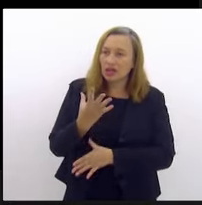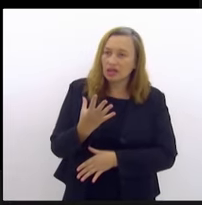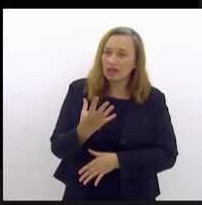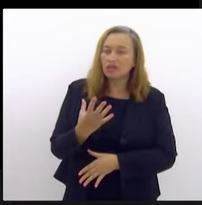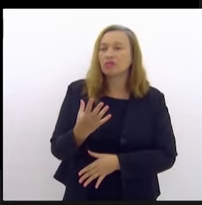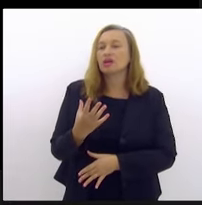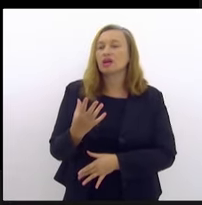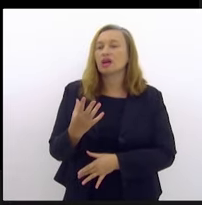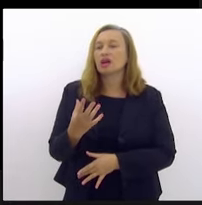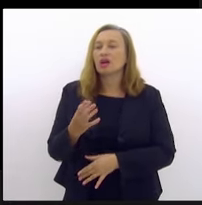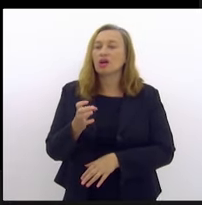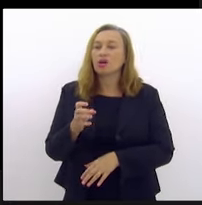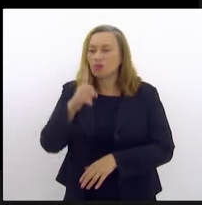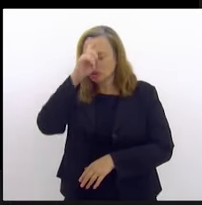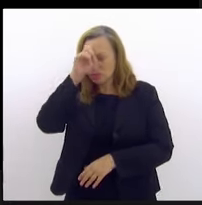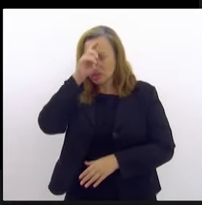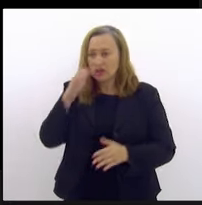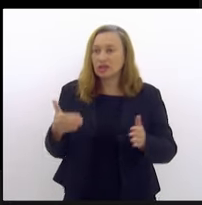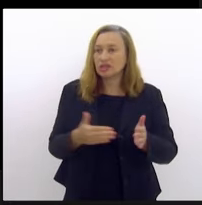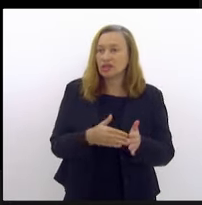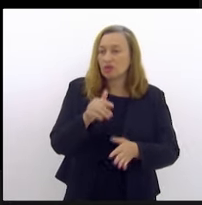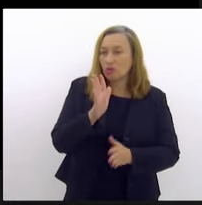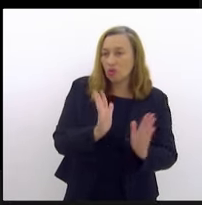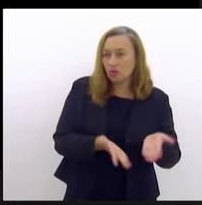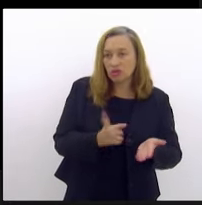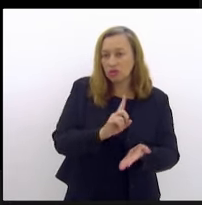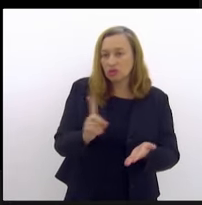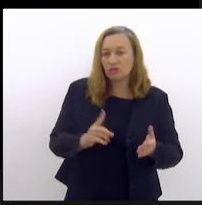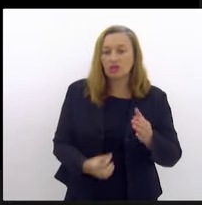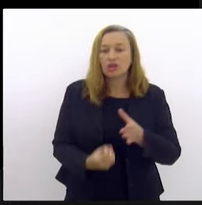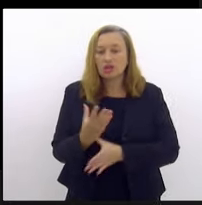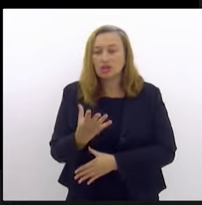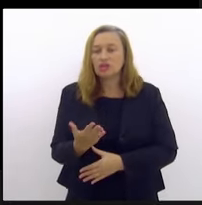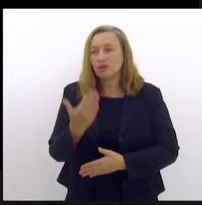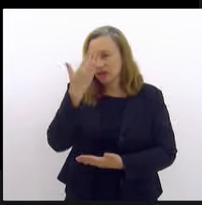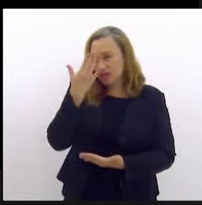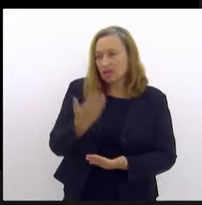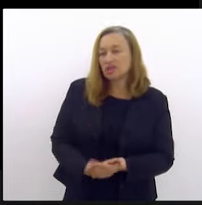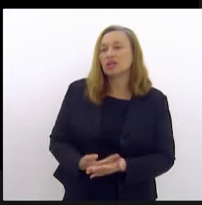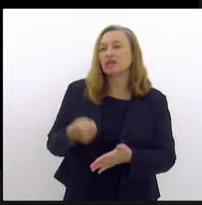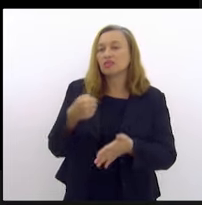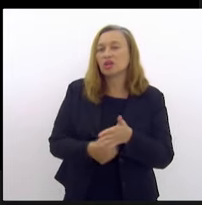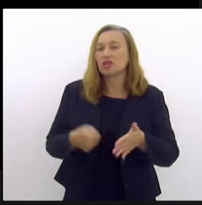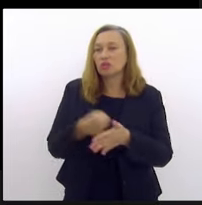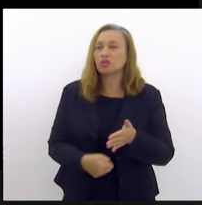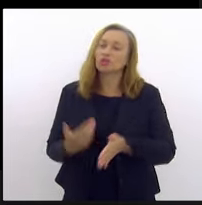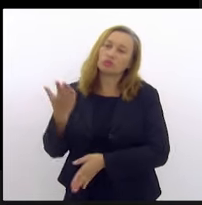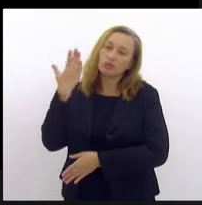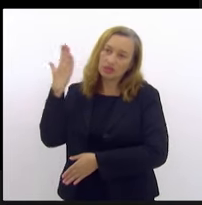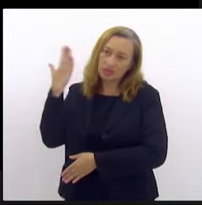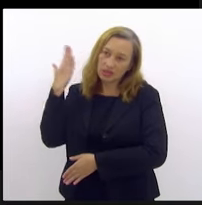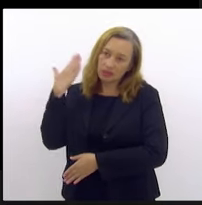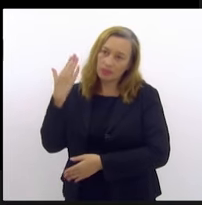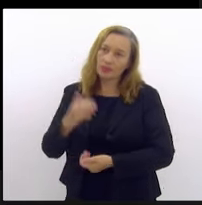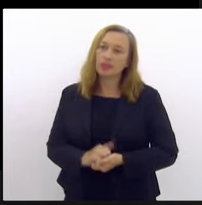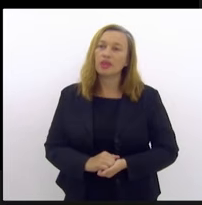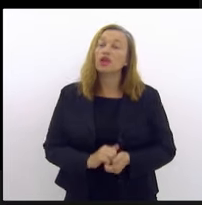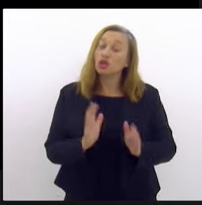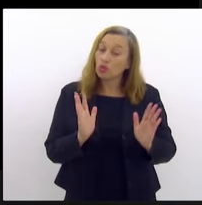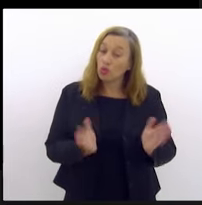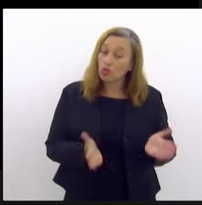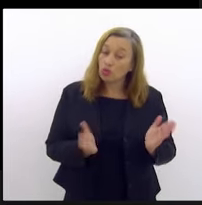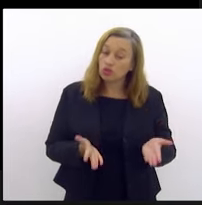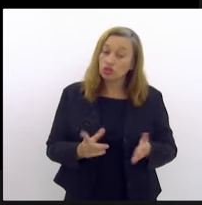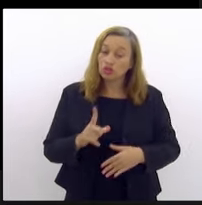foi criado, eu acredito, espelhado muito no meu projeto, na minha luta na época. E hoje